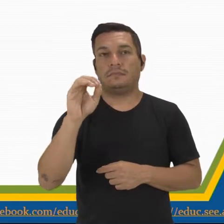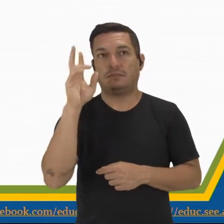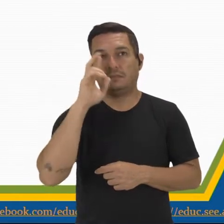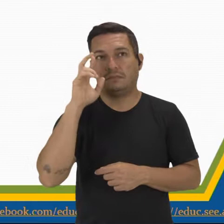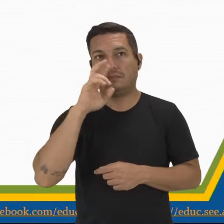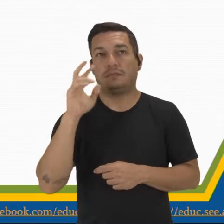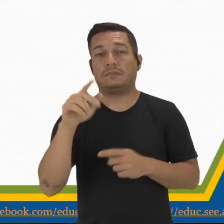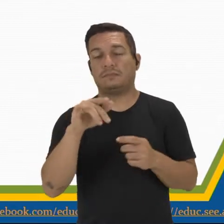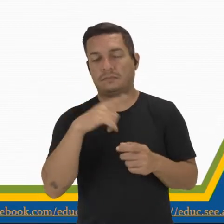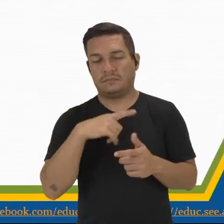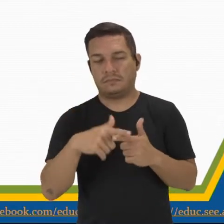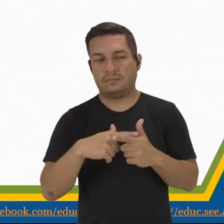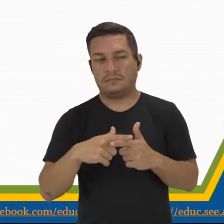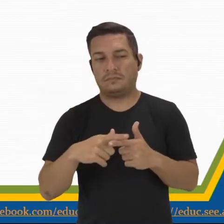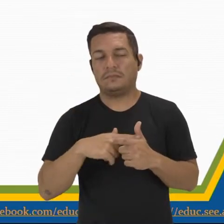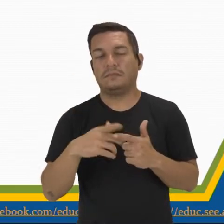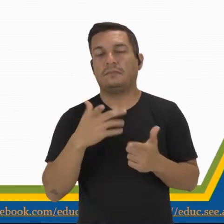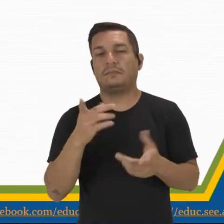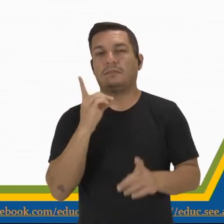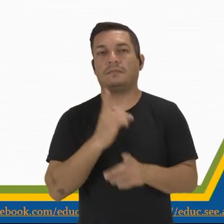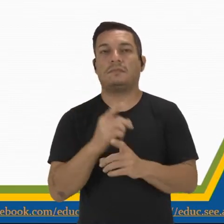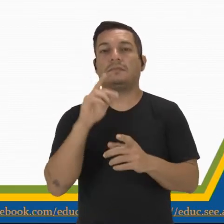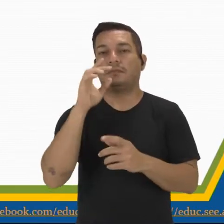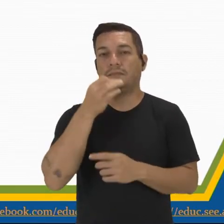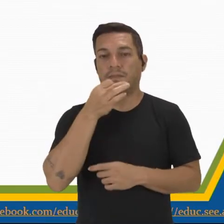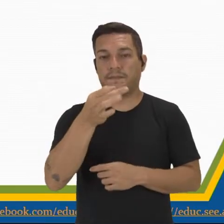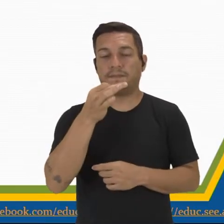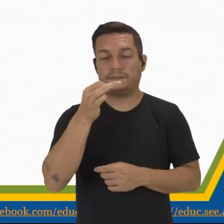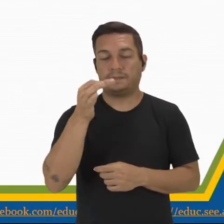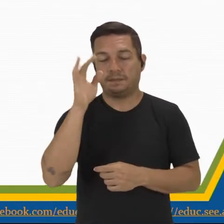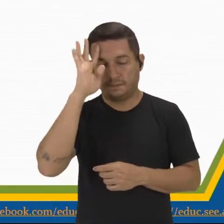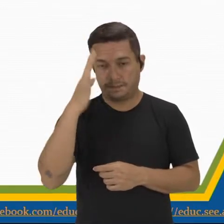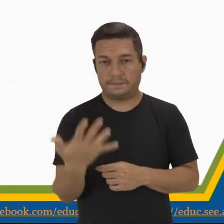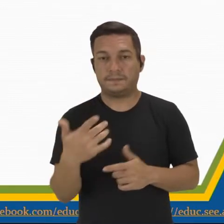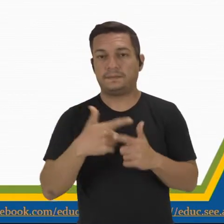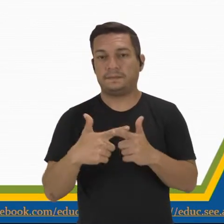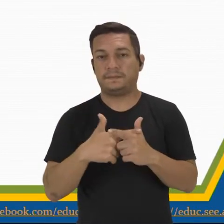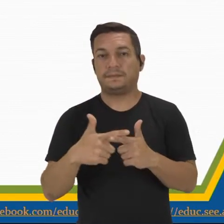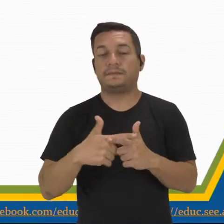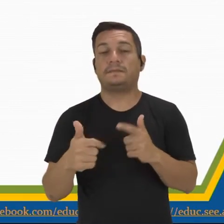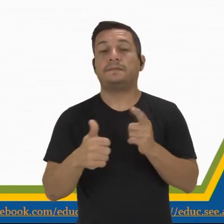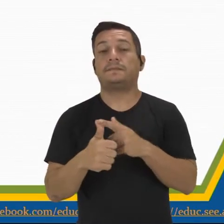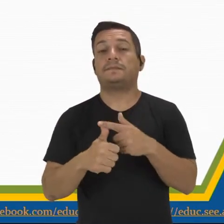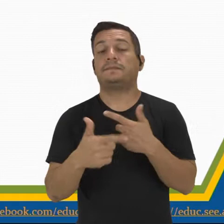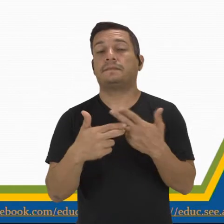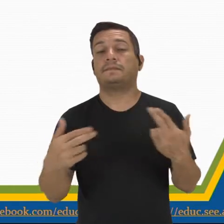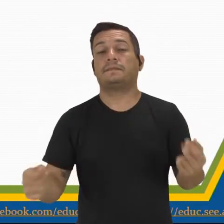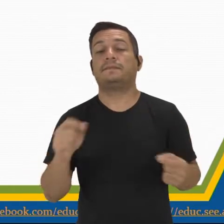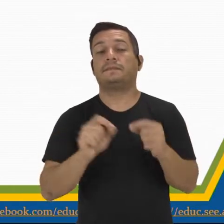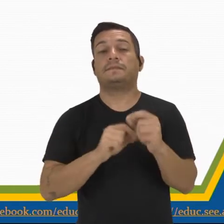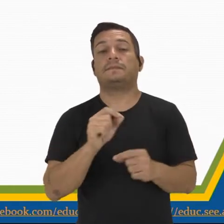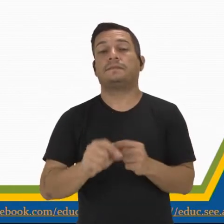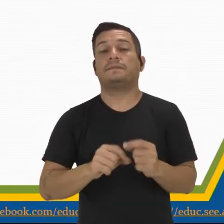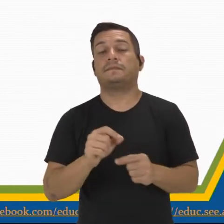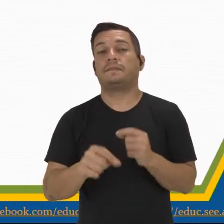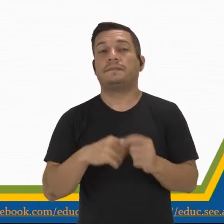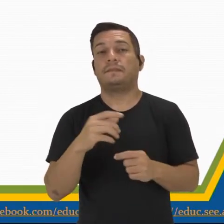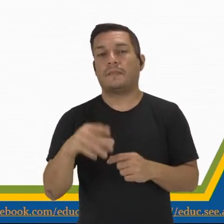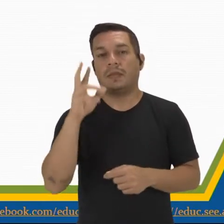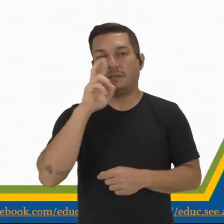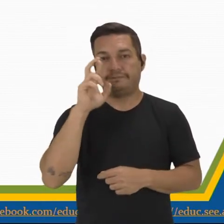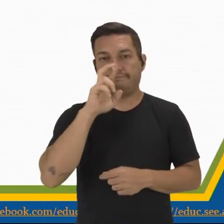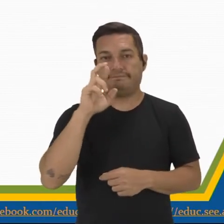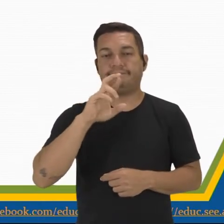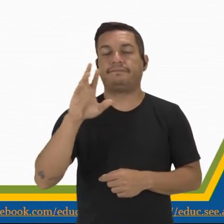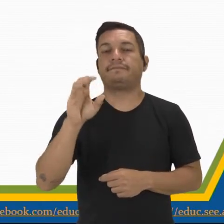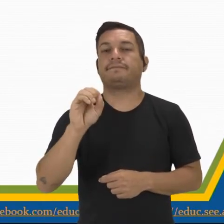problema e se você quer descobrir uma solução para esse problema, a primeira coisa que deve ser feita sobre ele